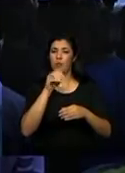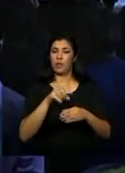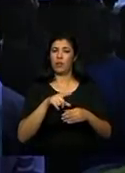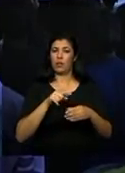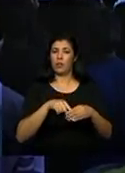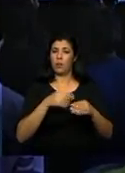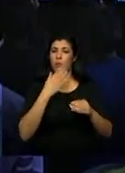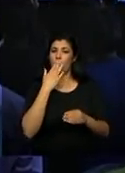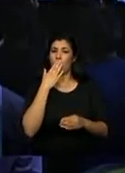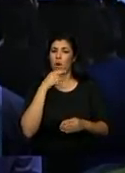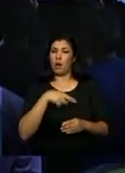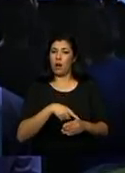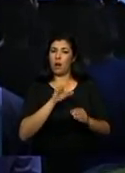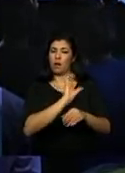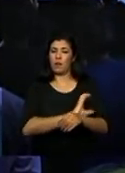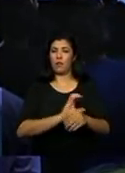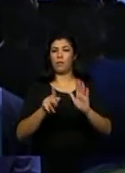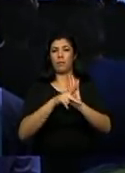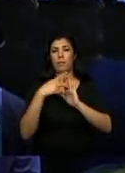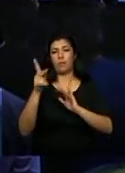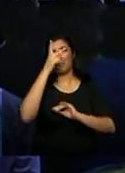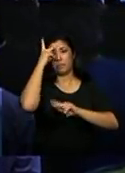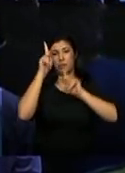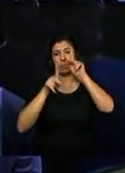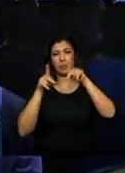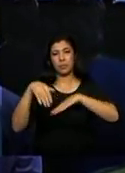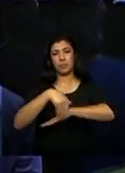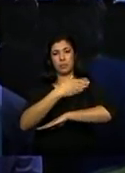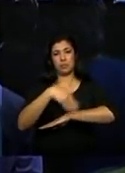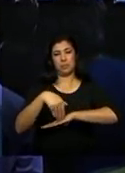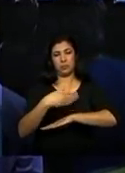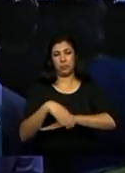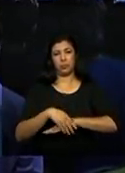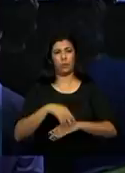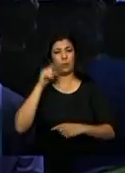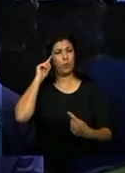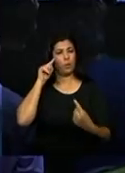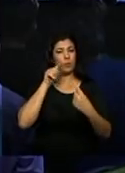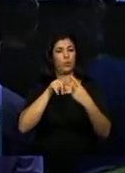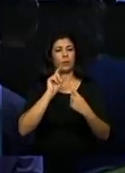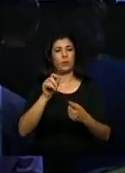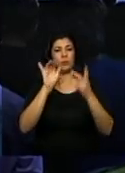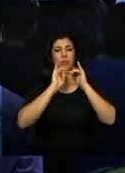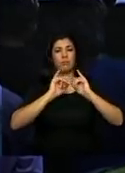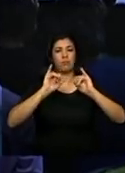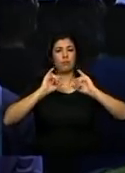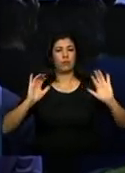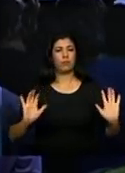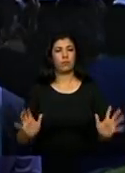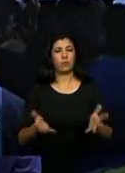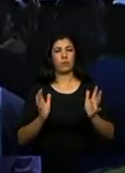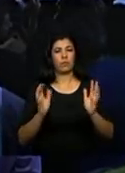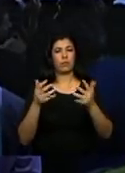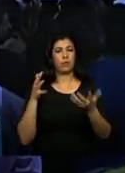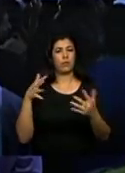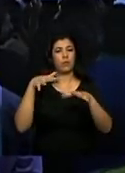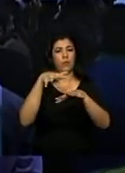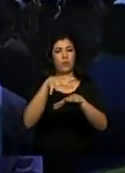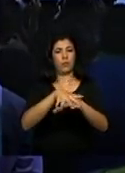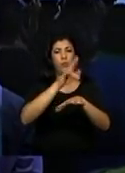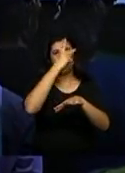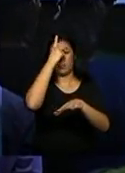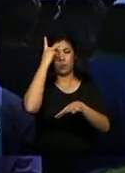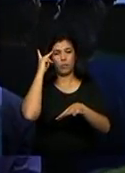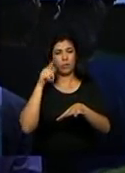a população em situação de rua, como finalidade de promover a inserção da população